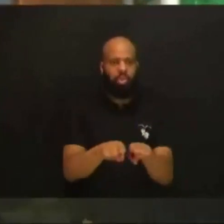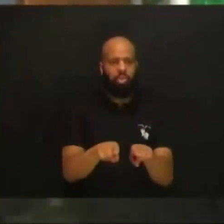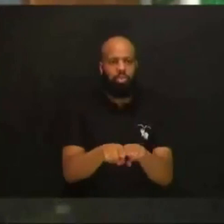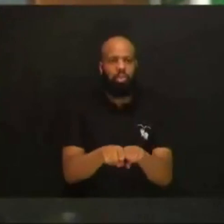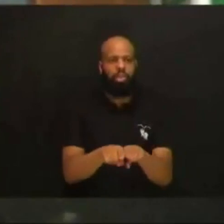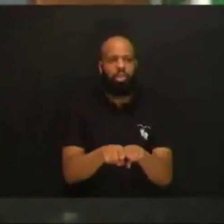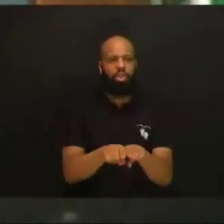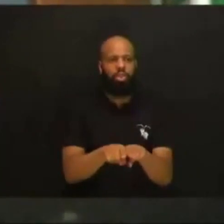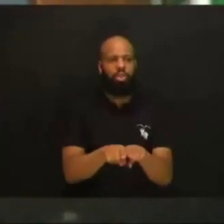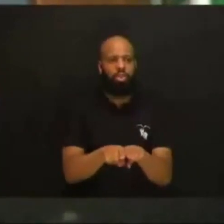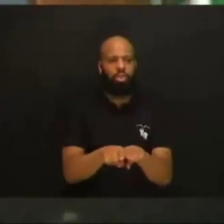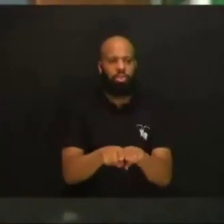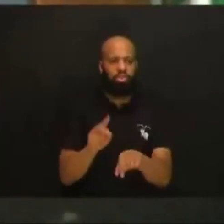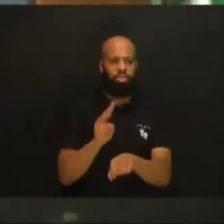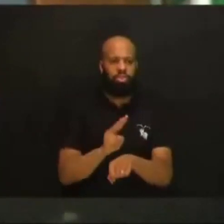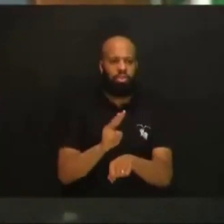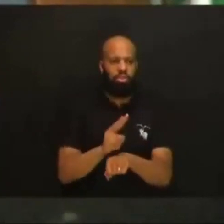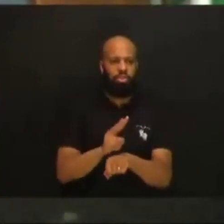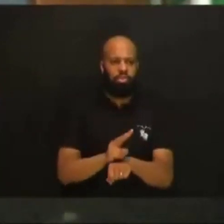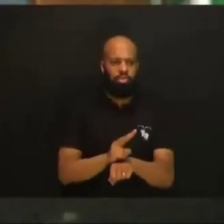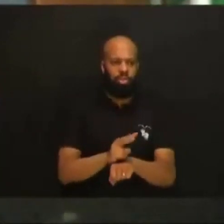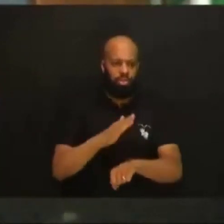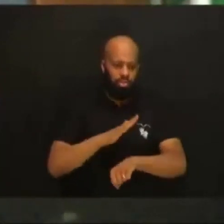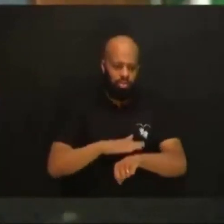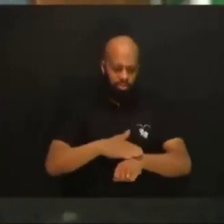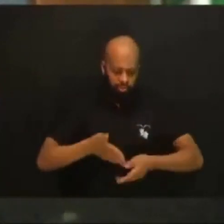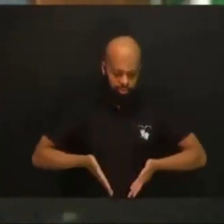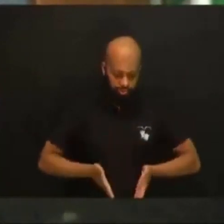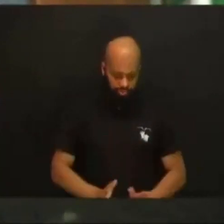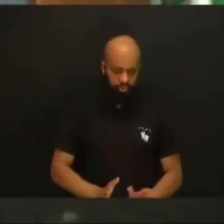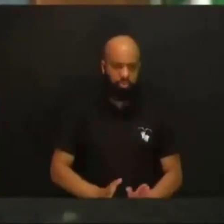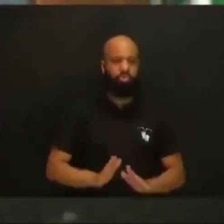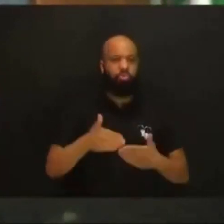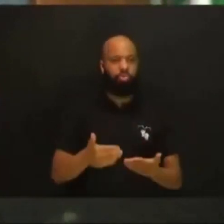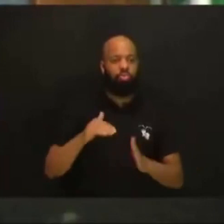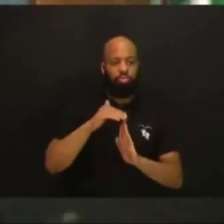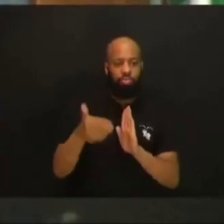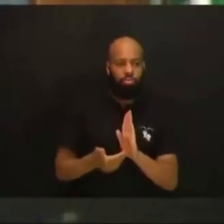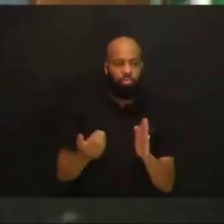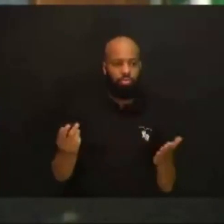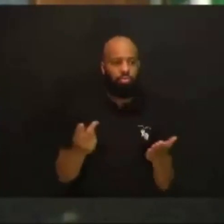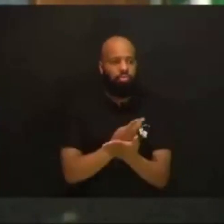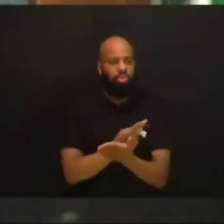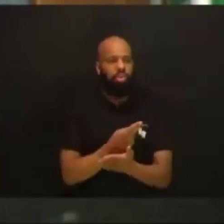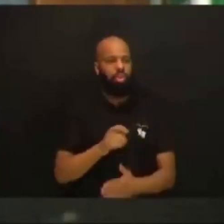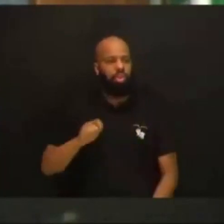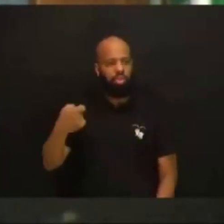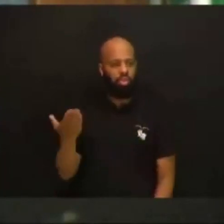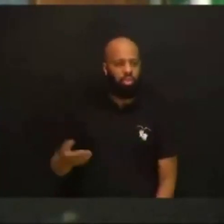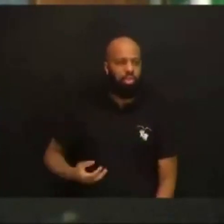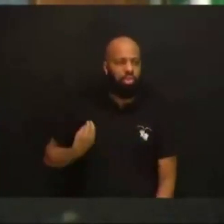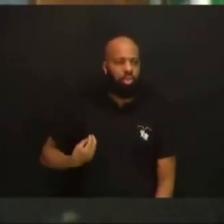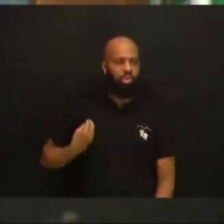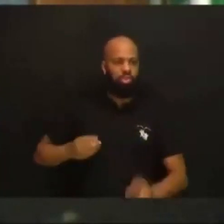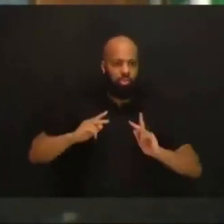mim, ouvir, tudo isso que se contesta em relação à vida humana, para mim é